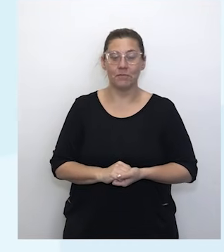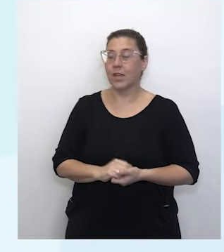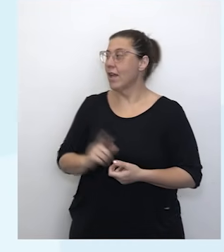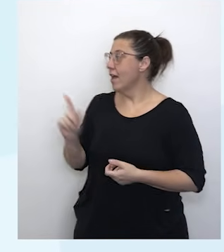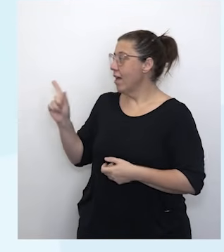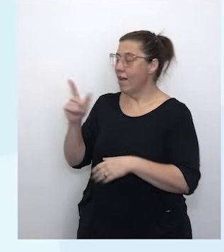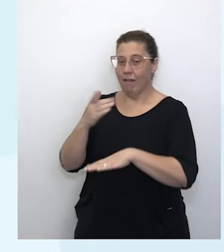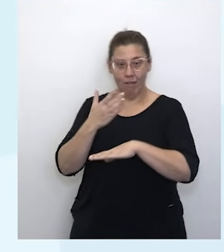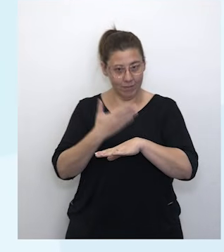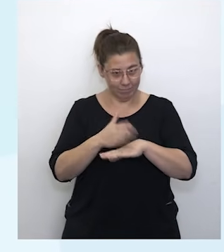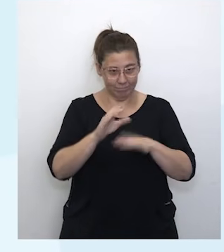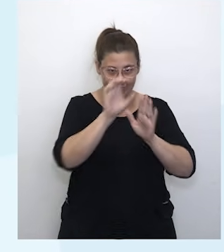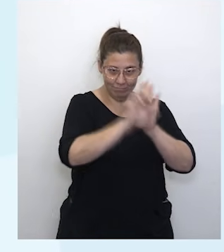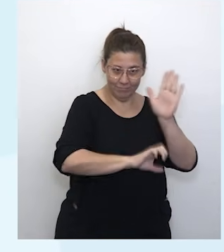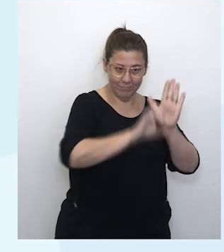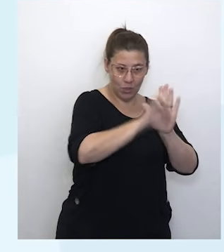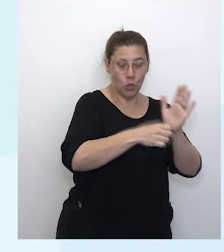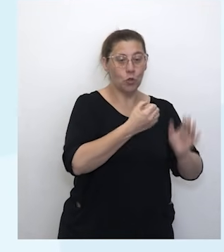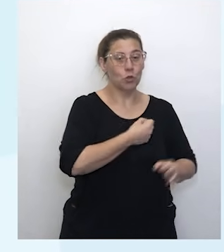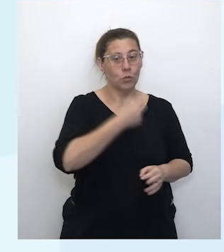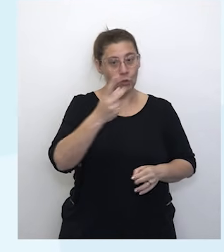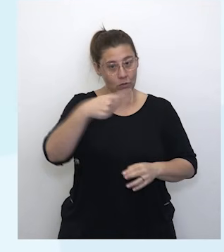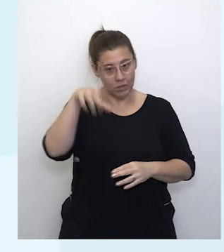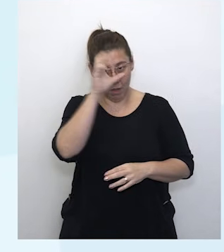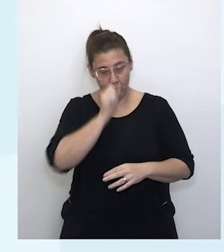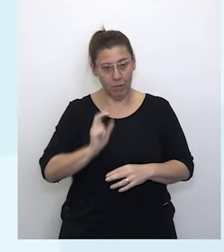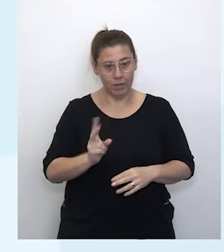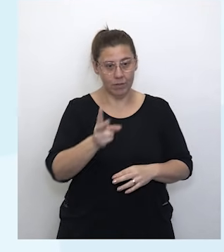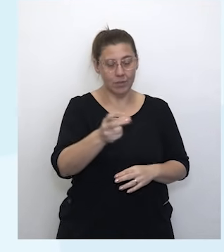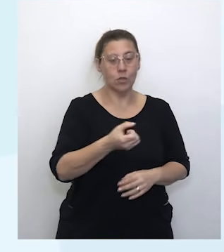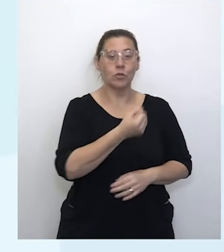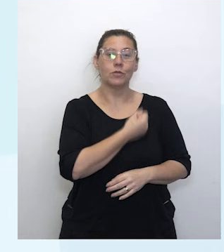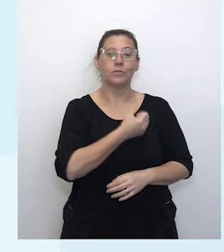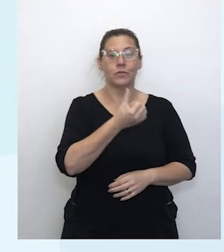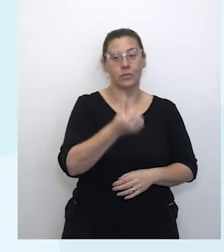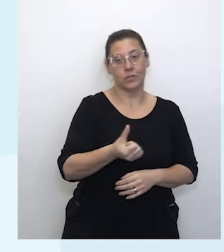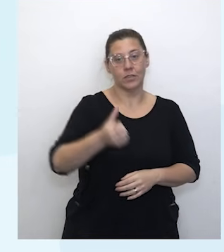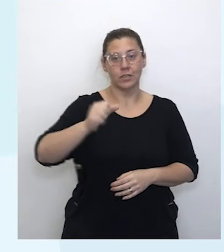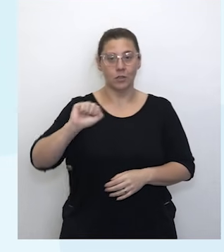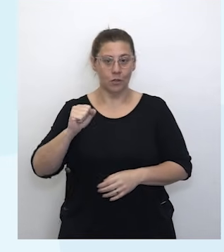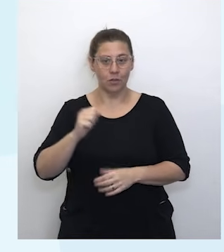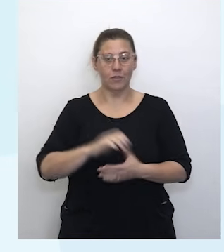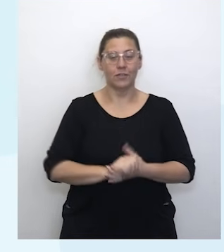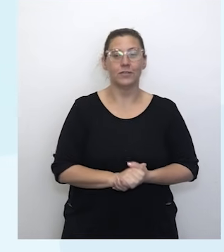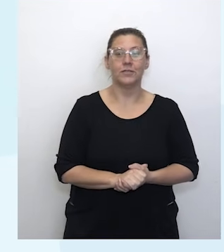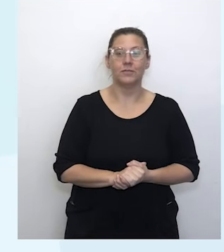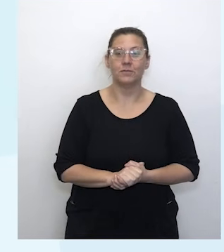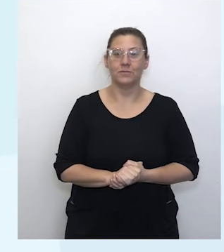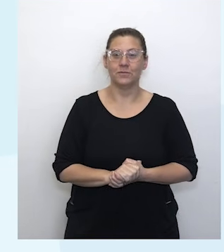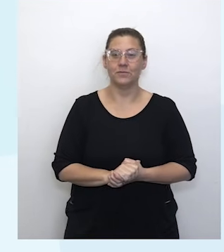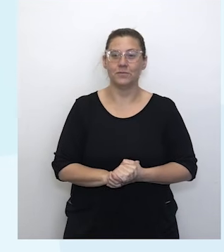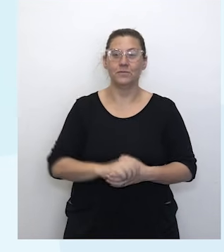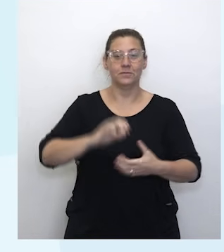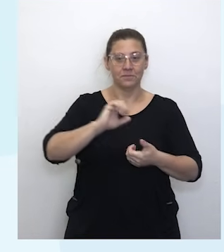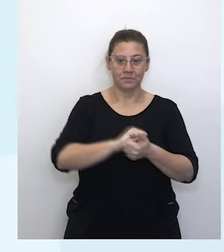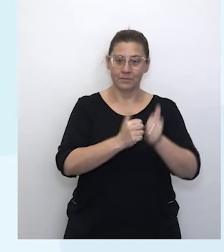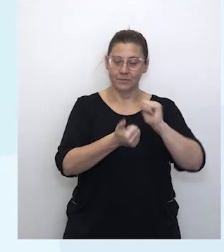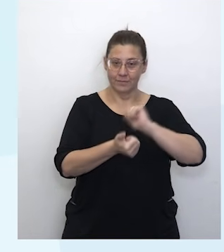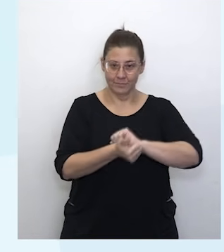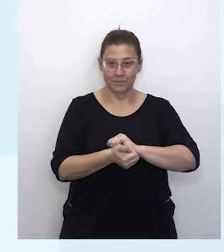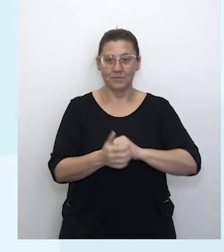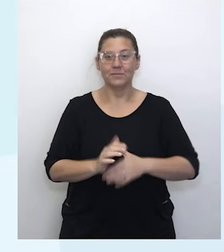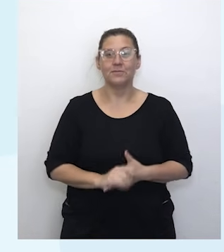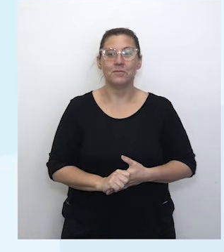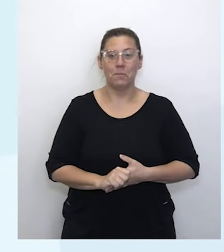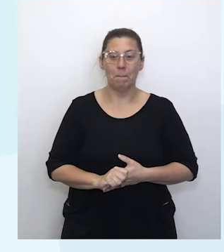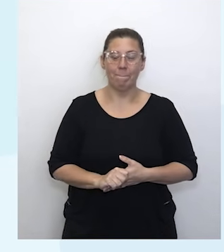exercício é do Aprender Sempre, volume 2 de vocês. Ele estava na página 68. Eu escrevi adaptado porque é o mesmo exercício, só